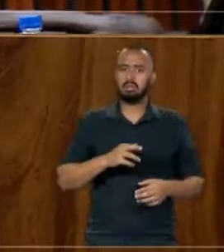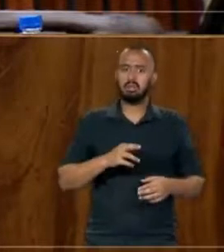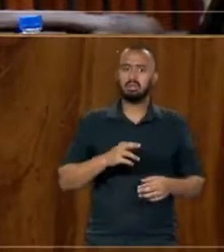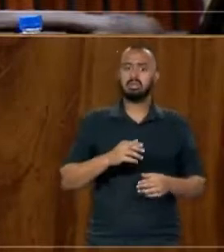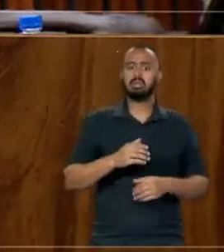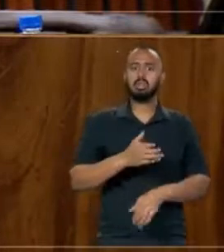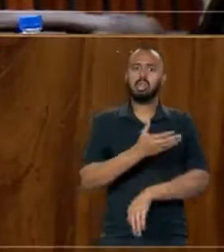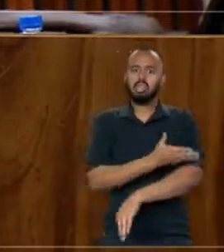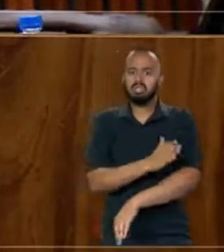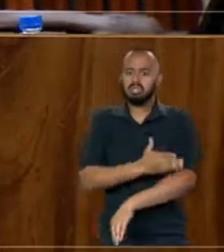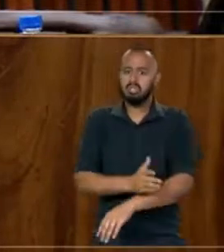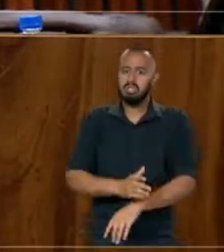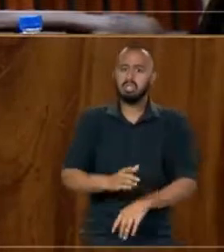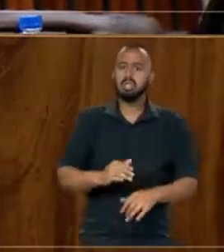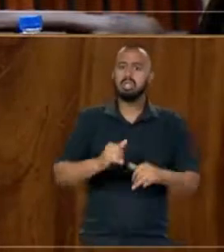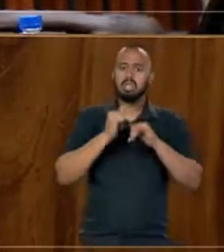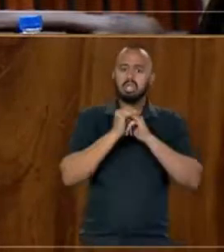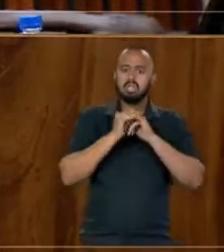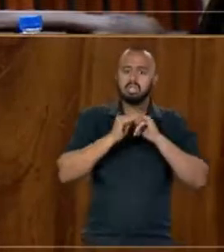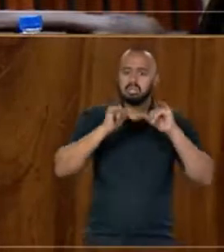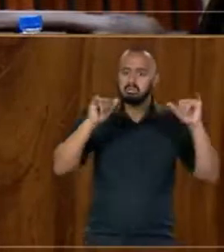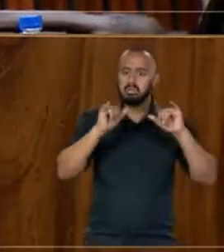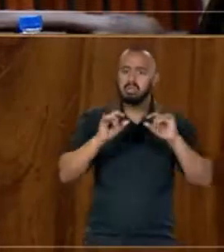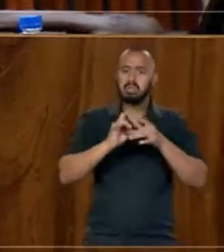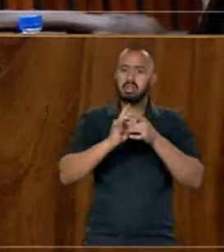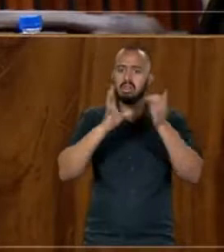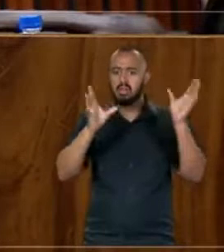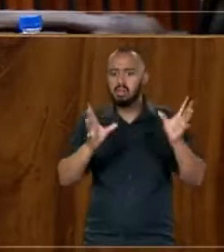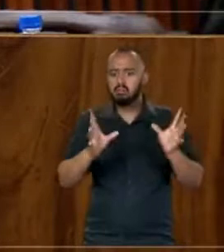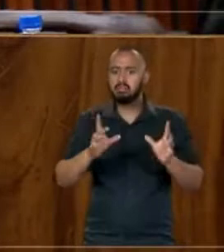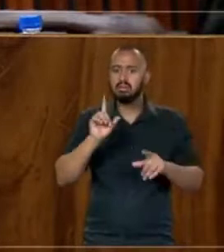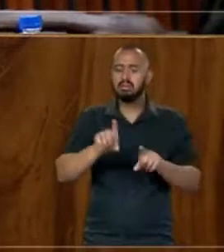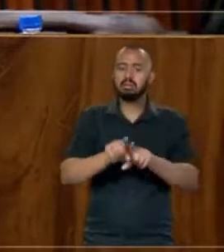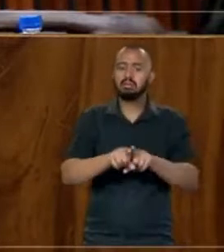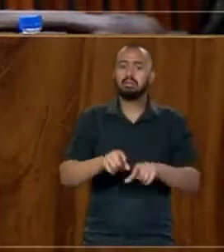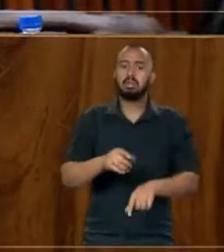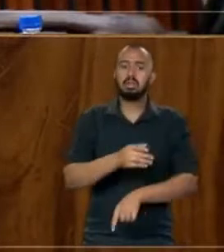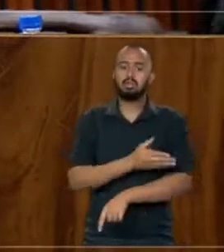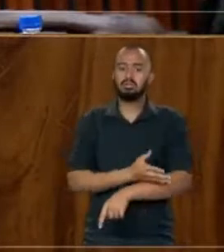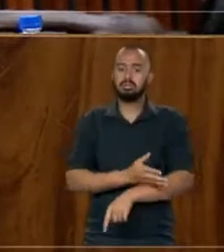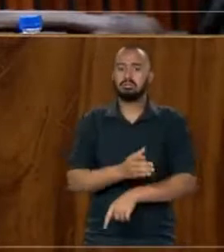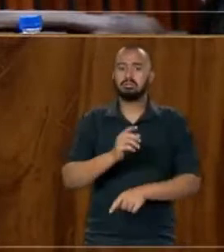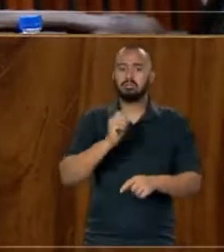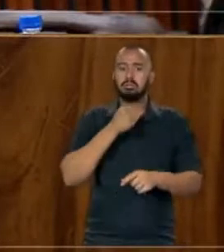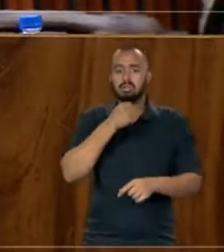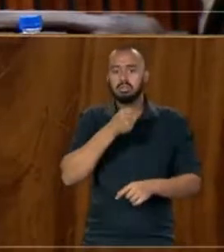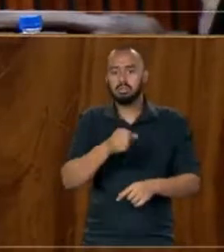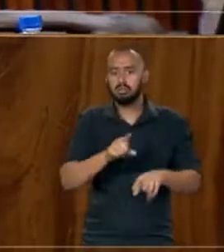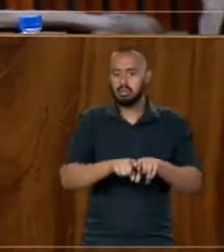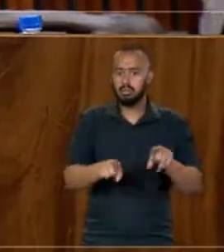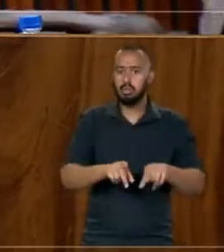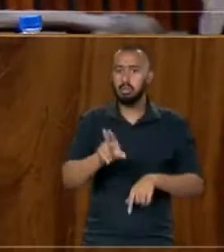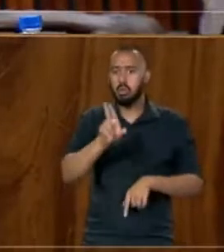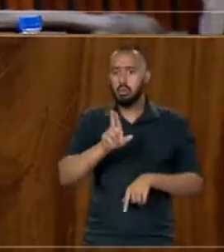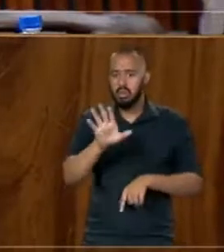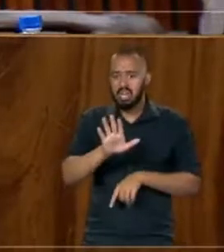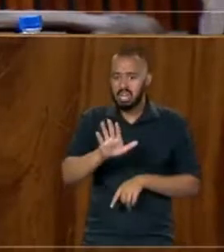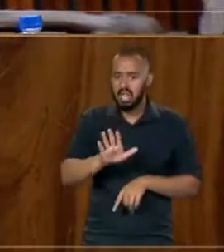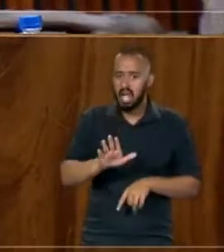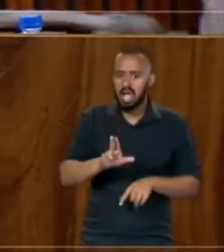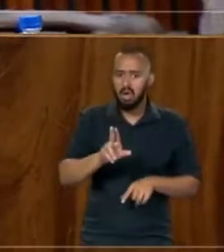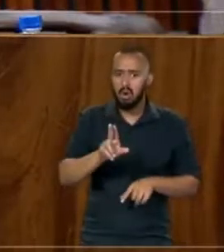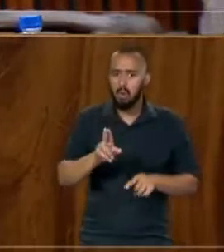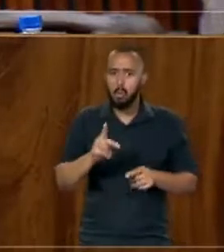da liberdade de opinião, com a preservação da normalidade eleitoral para manter a